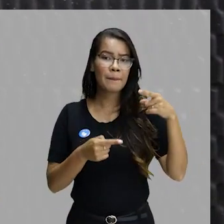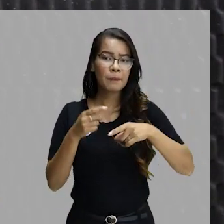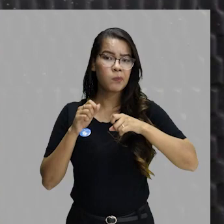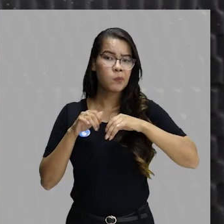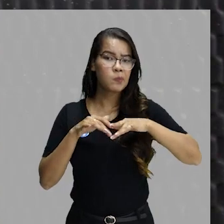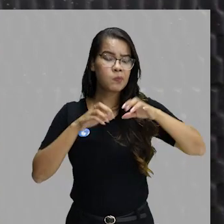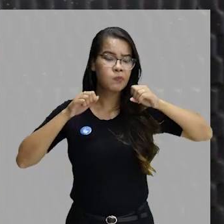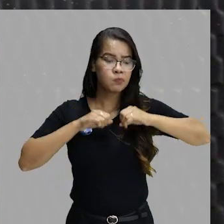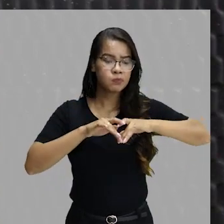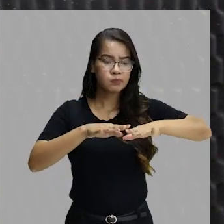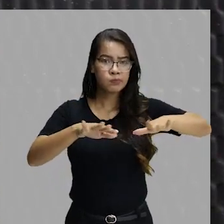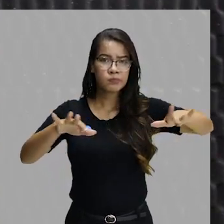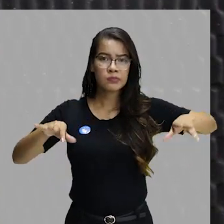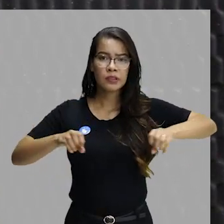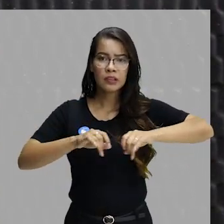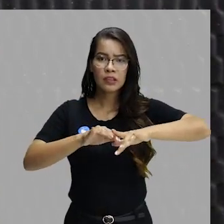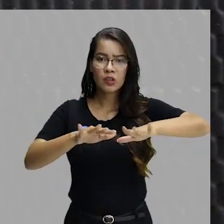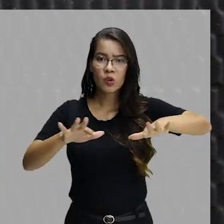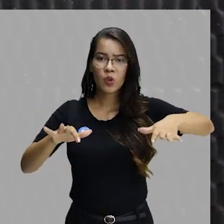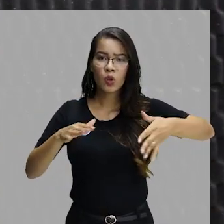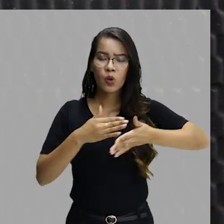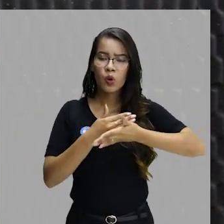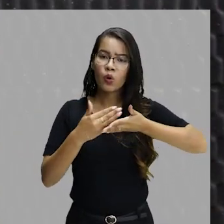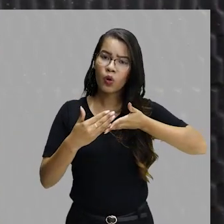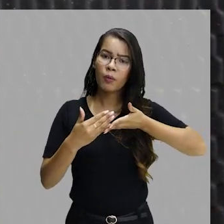primeiro momento, uma política expansionista dentro da